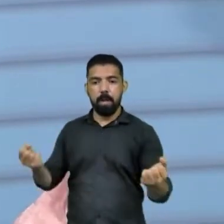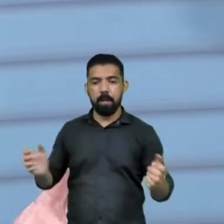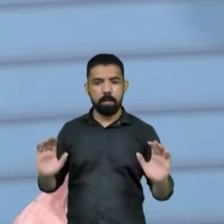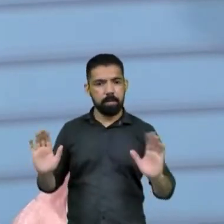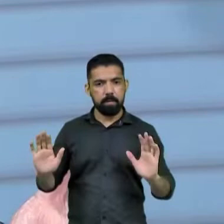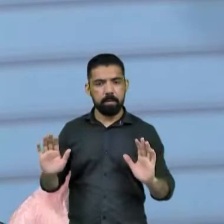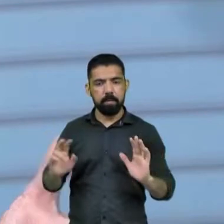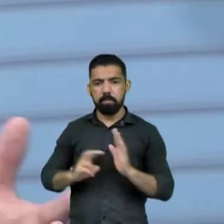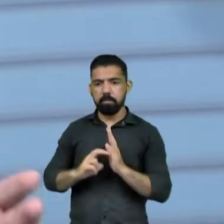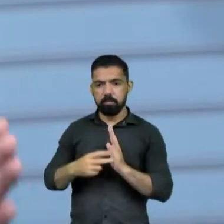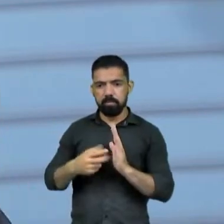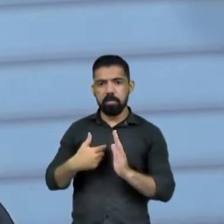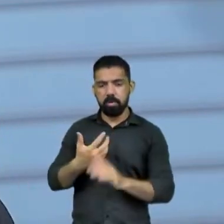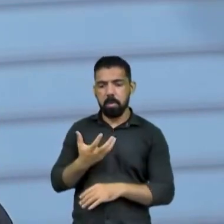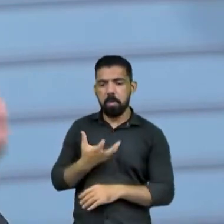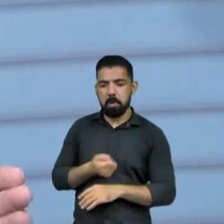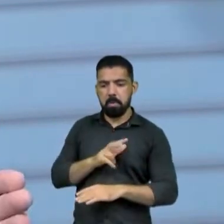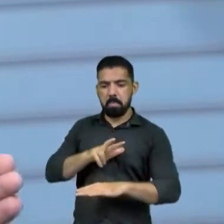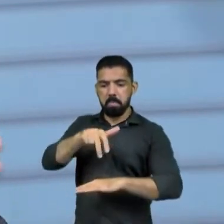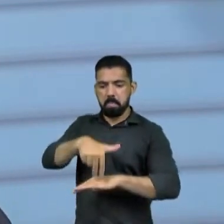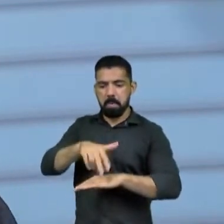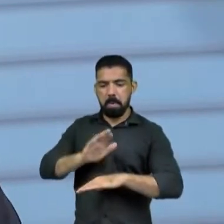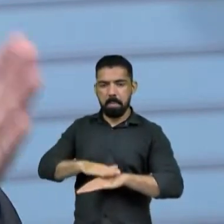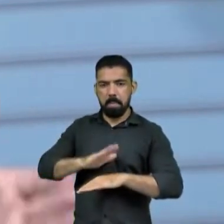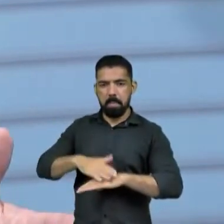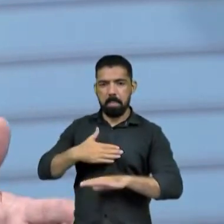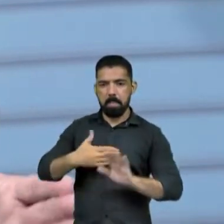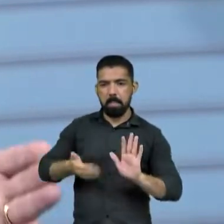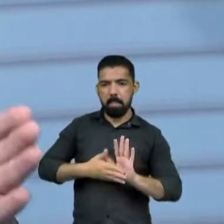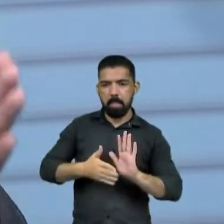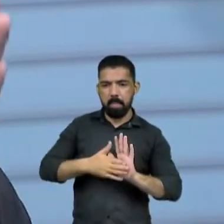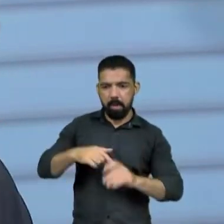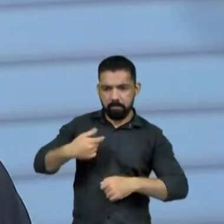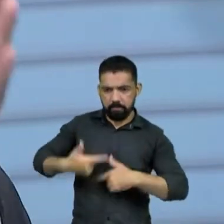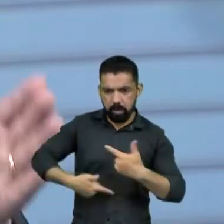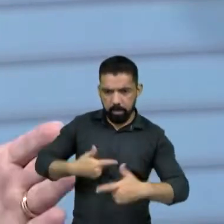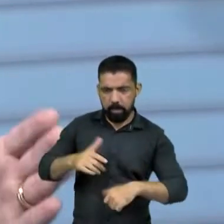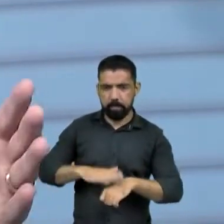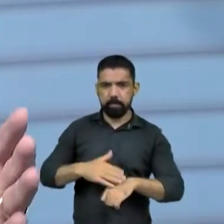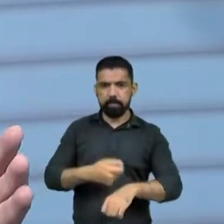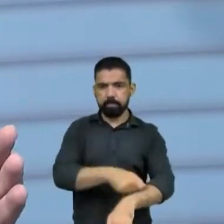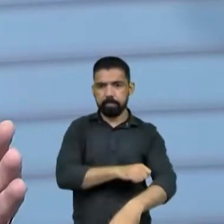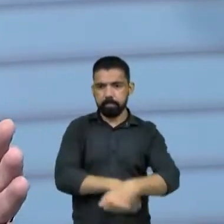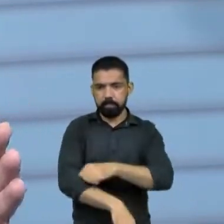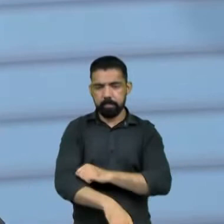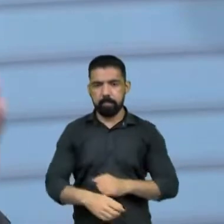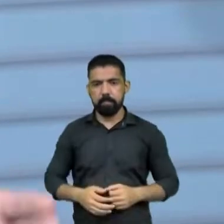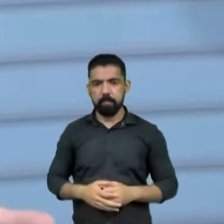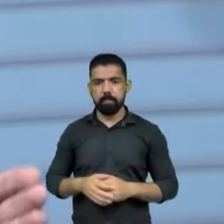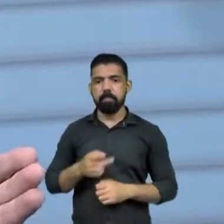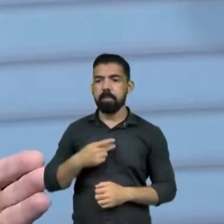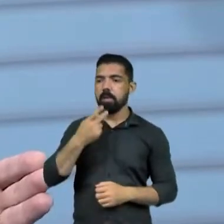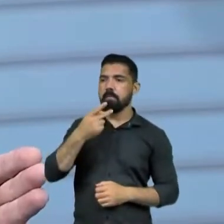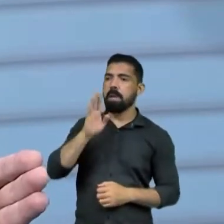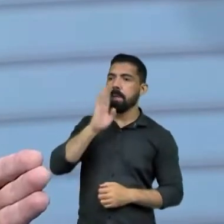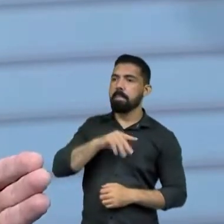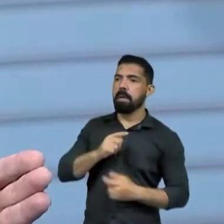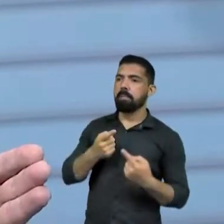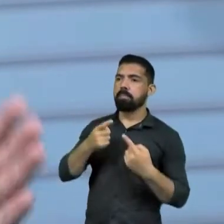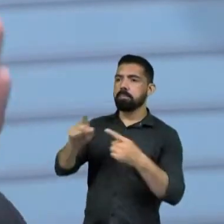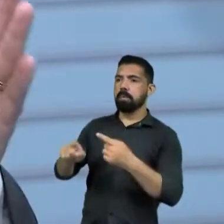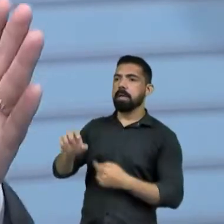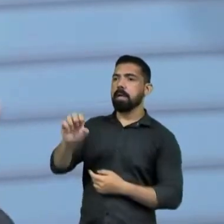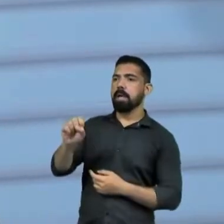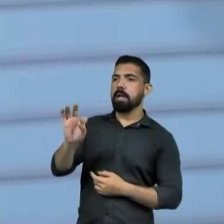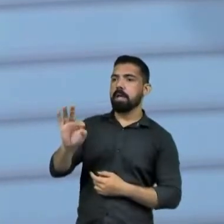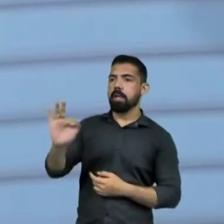história né E que você todo dia a gente ora todo dia tá vendo as modificações todo dia nós Oramos a pessoa Ah eu vou falar mal do STF não não não não não